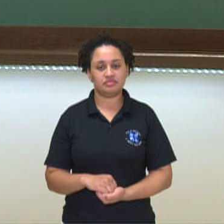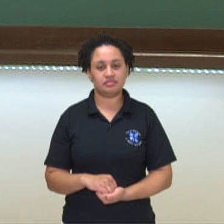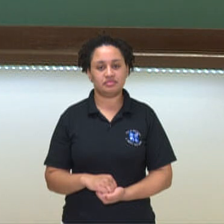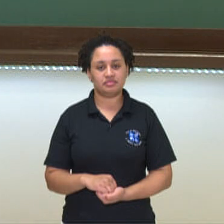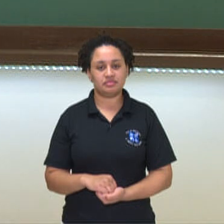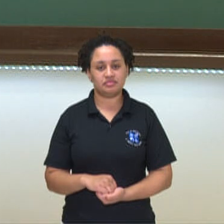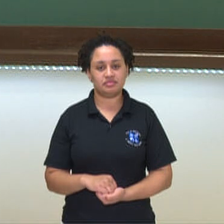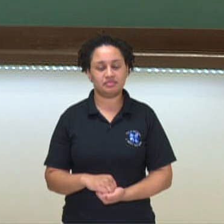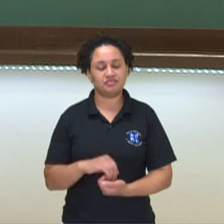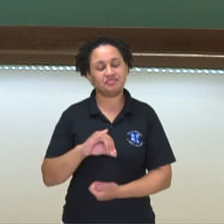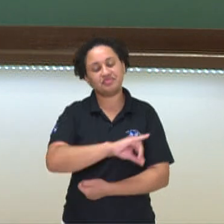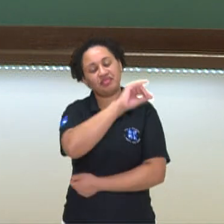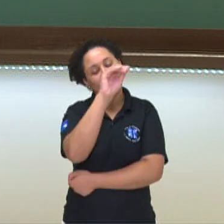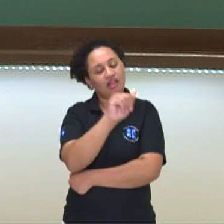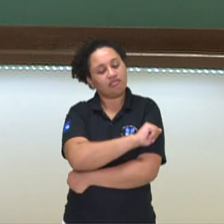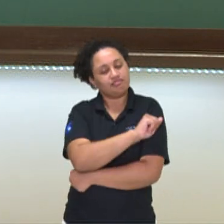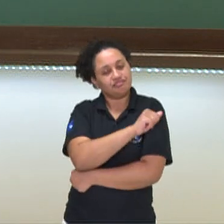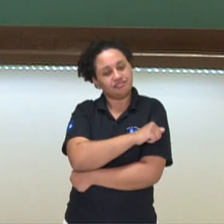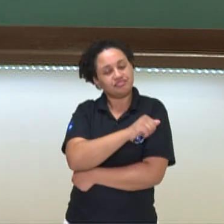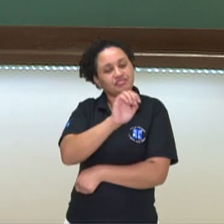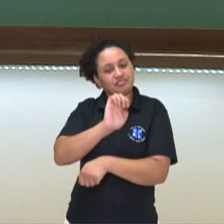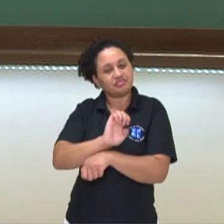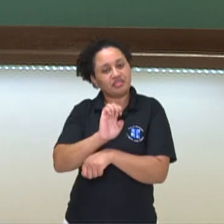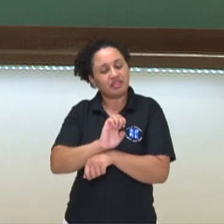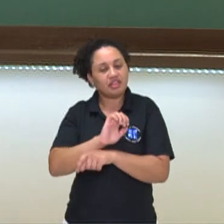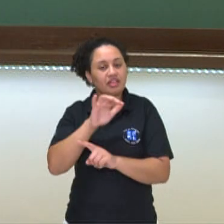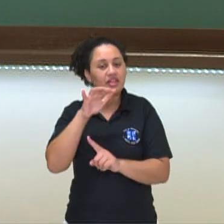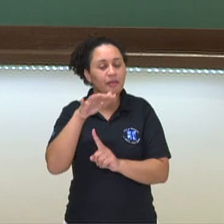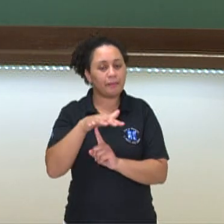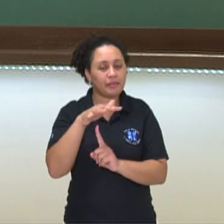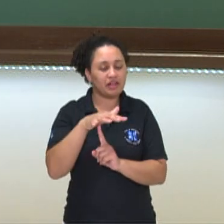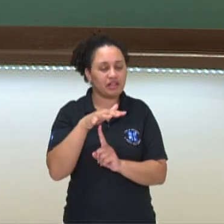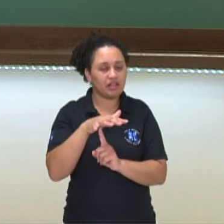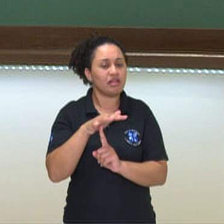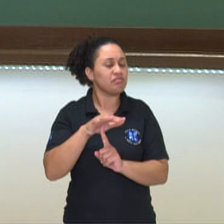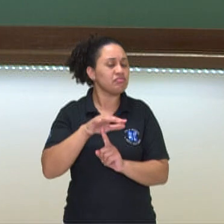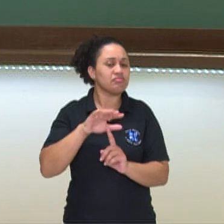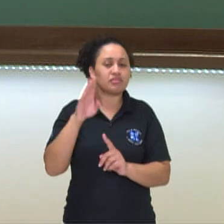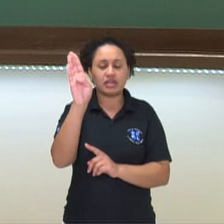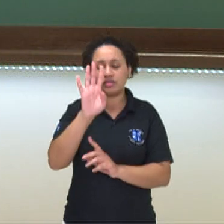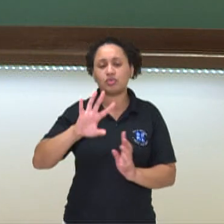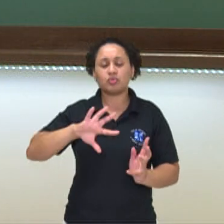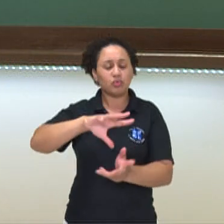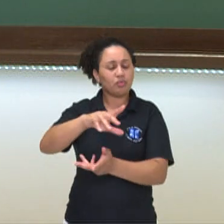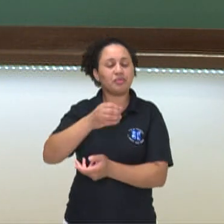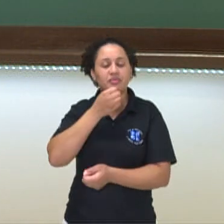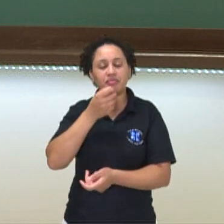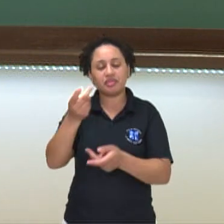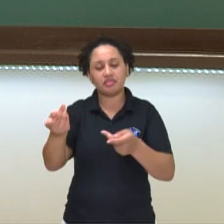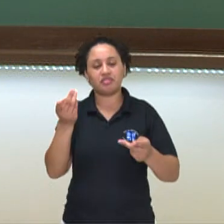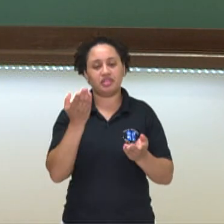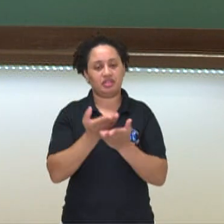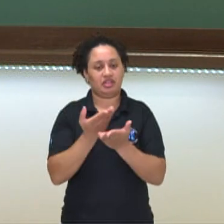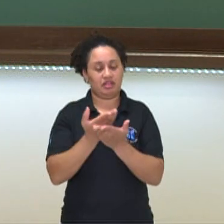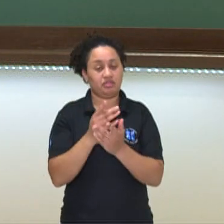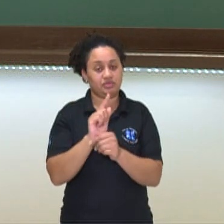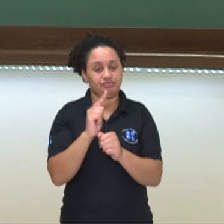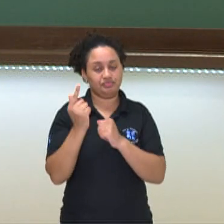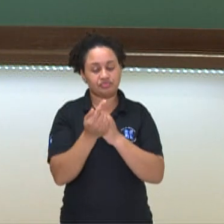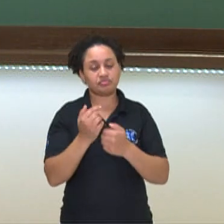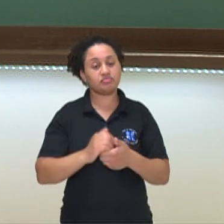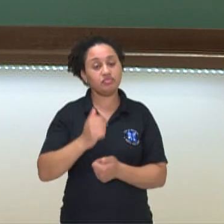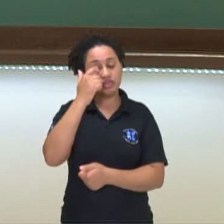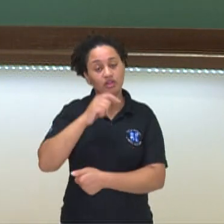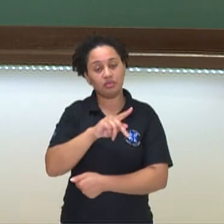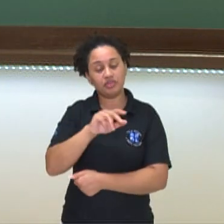Olá, estudante do estado do Paraná, do Brasil e do mundo. Seja muito bem-vindo à nossa aula de Geografia do programa Aula Paraná. Eu sou o professor